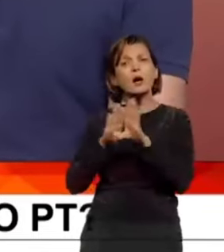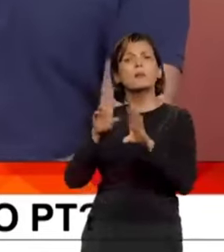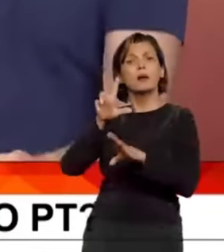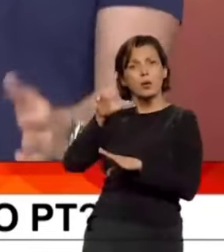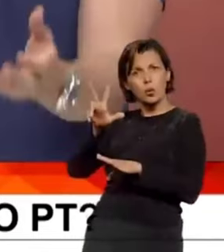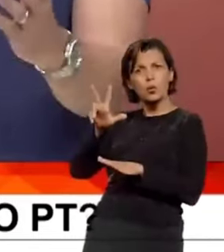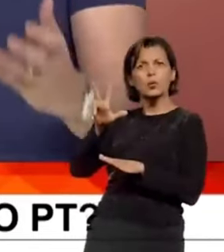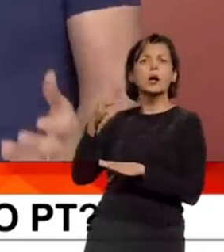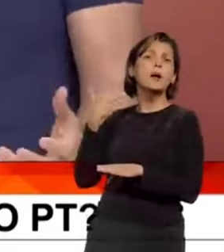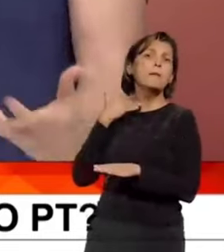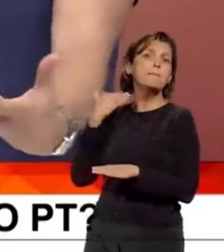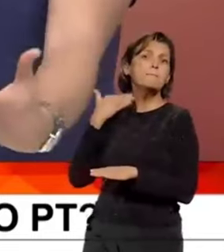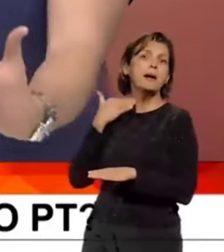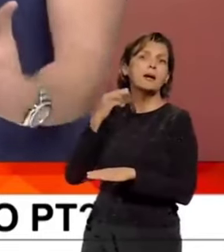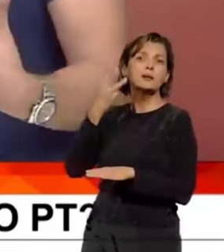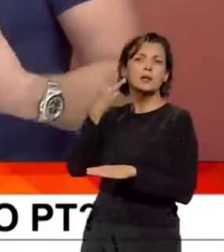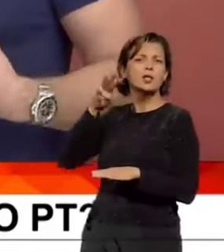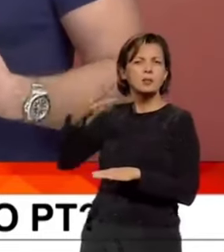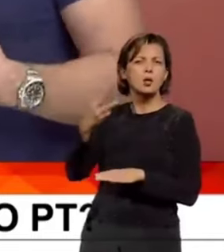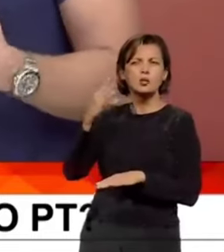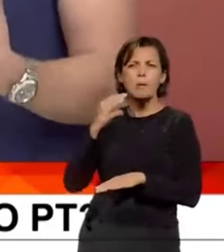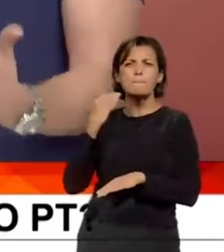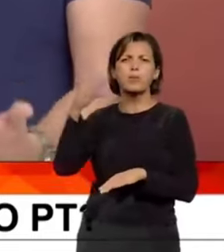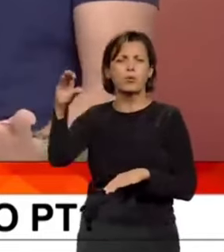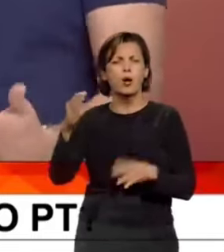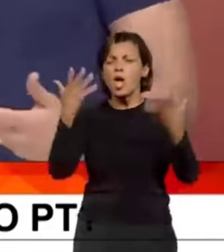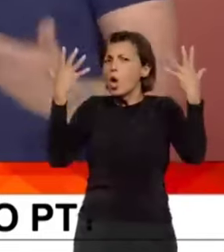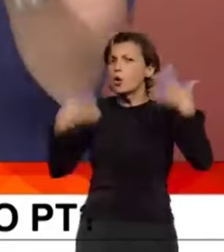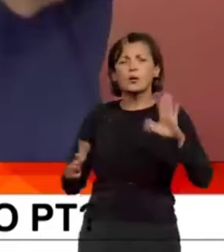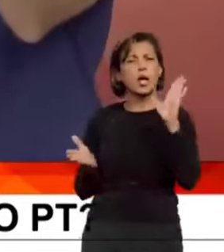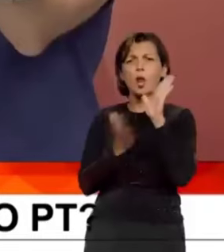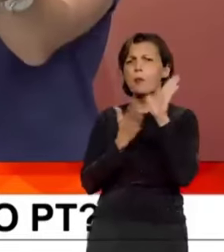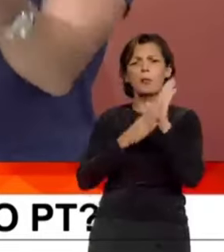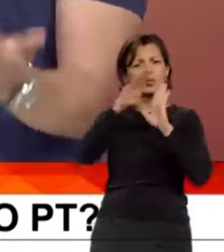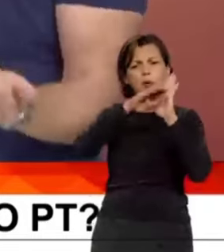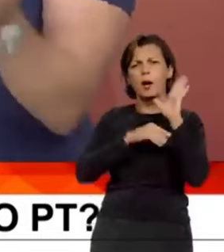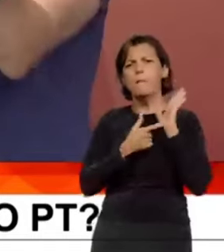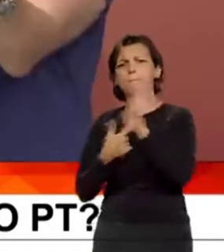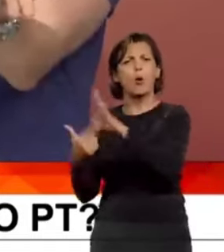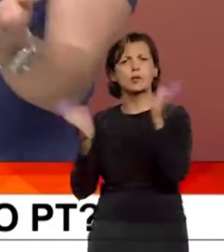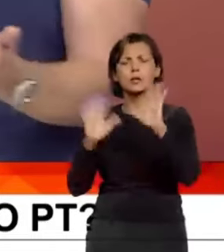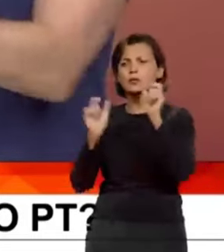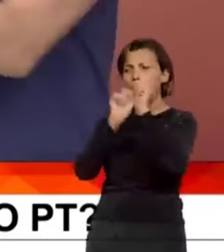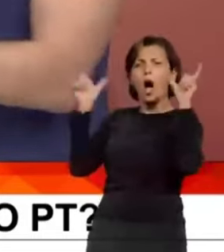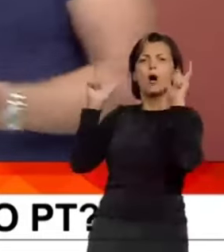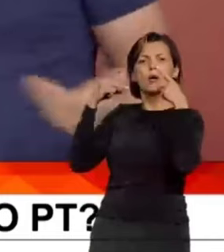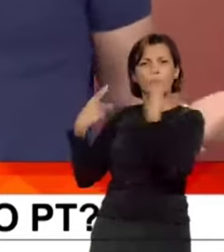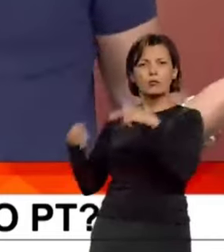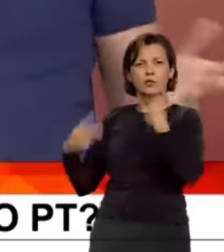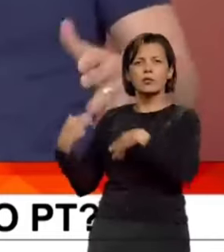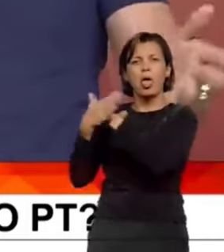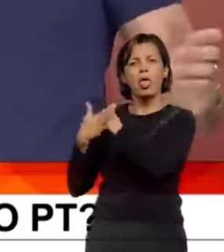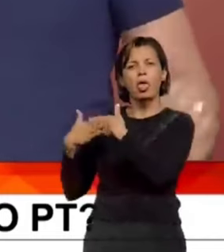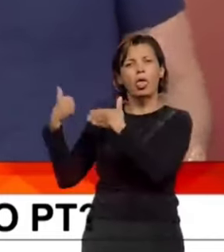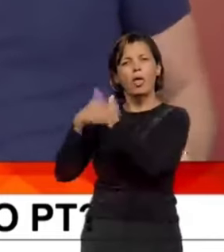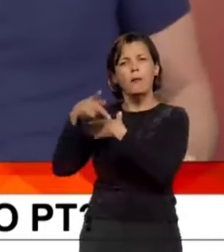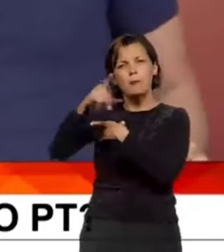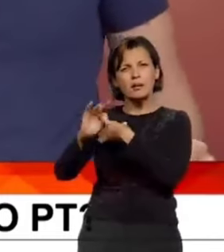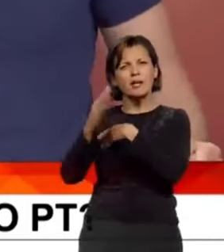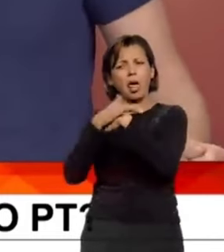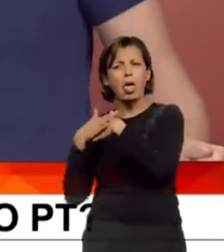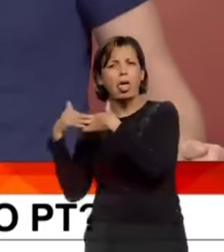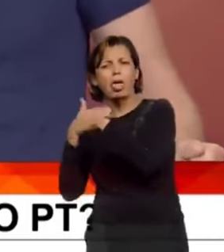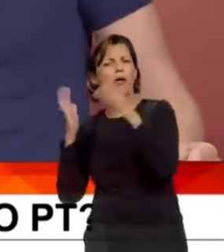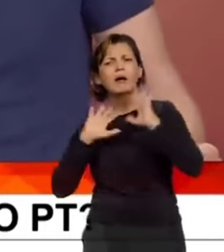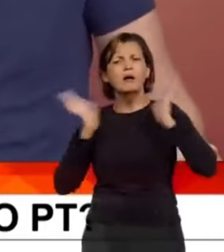relação lá eu só que eu vou fazer o vou abrir mão de falar de plano de governo meu para ver se acorda vou falar plano de governo para passar a mãozinha